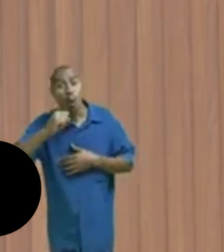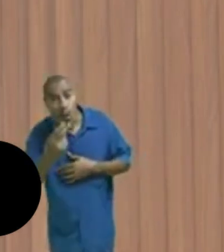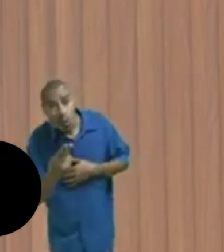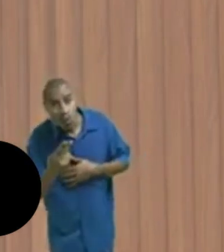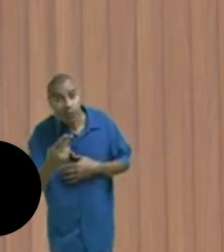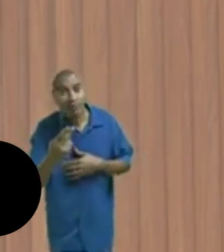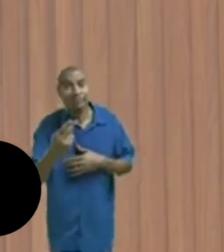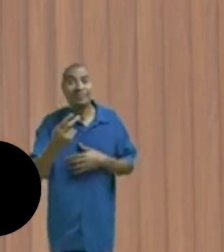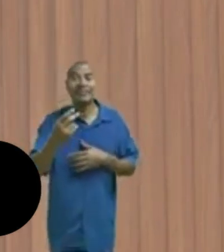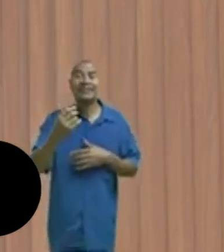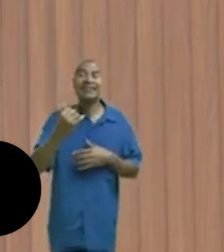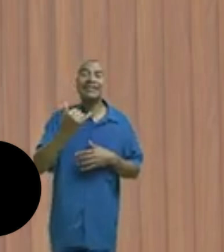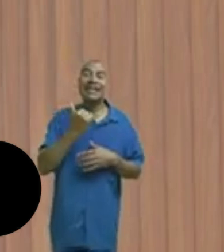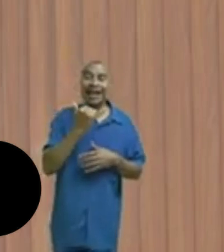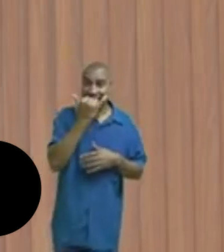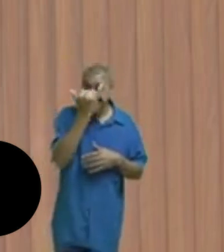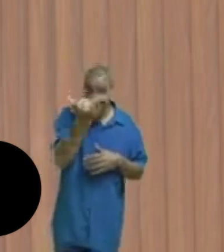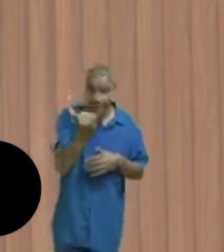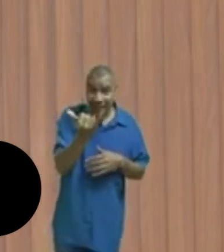amarrado,